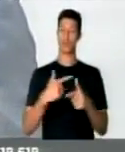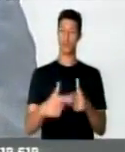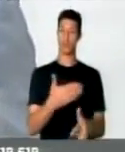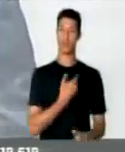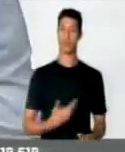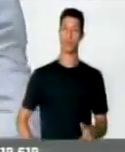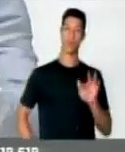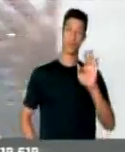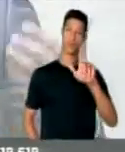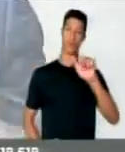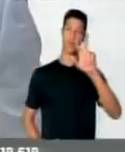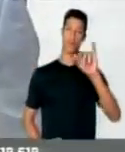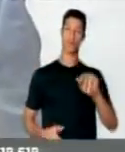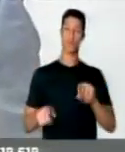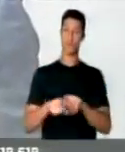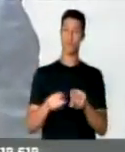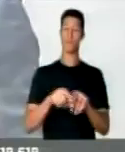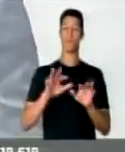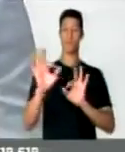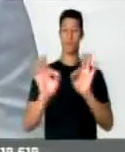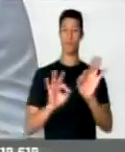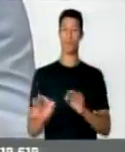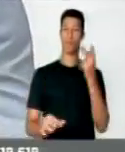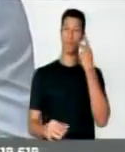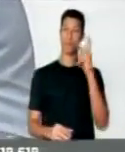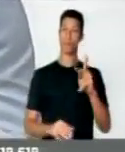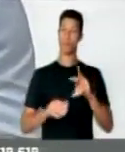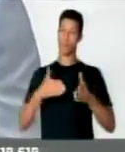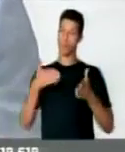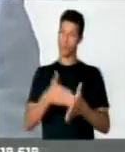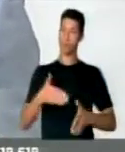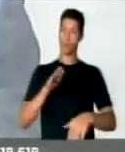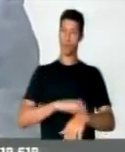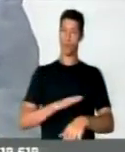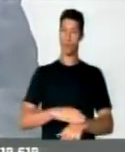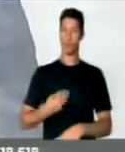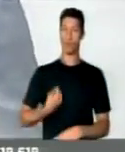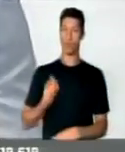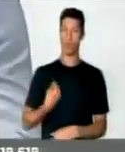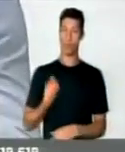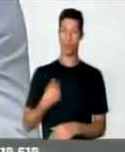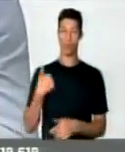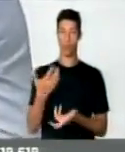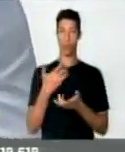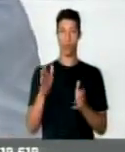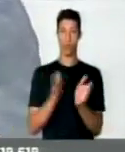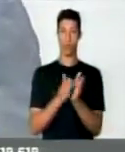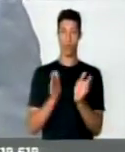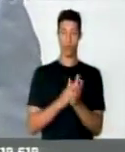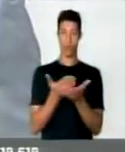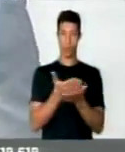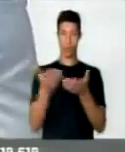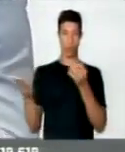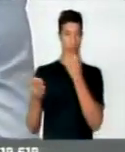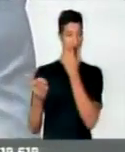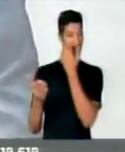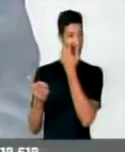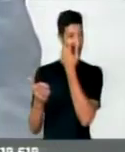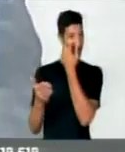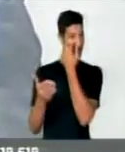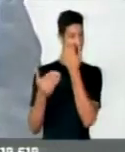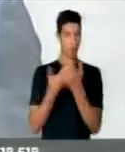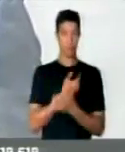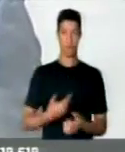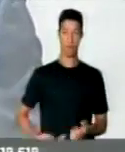do governador Flávio Dino e a grande frente que ele montou para enfrentar os momentos que ele está vivendo. Então eu quero aqui parabenizar Vossa Excelência, assim como